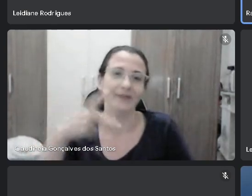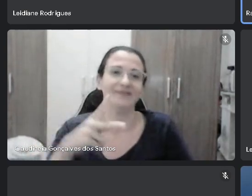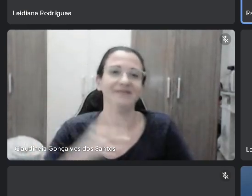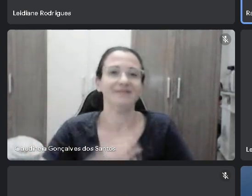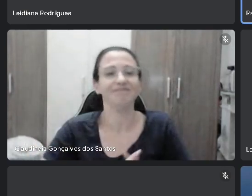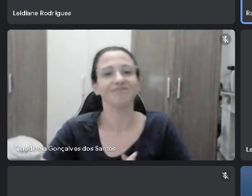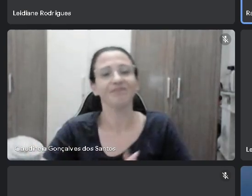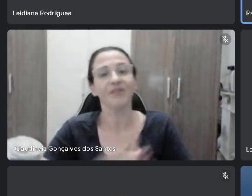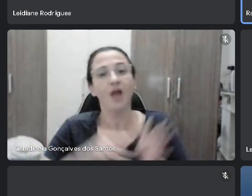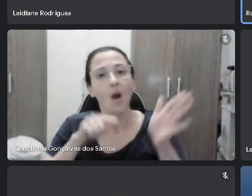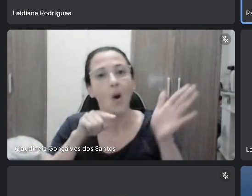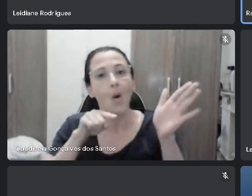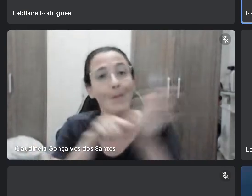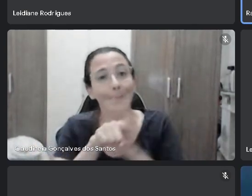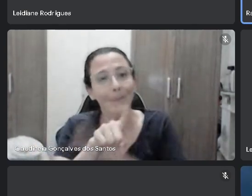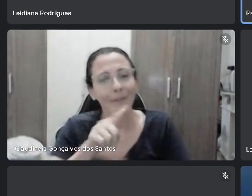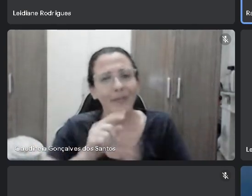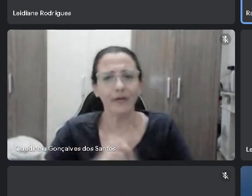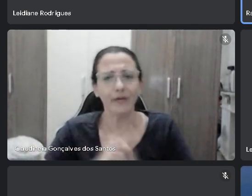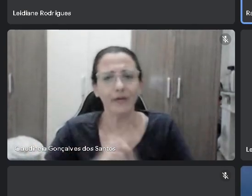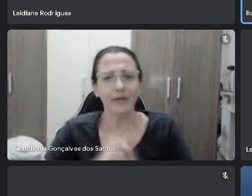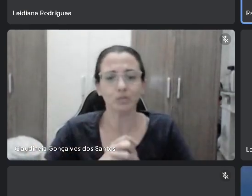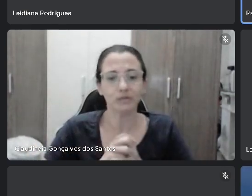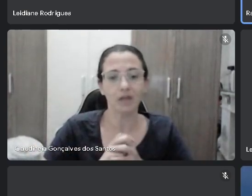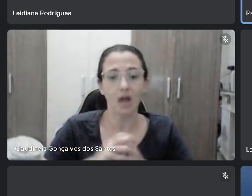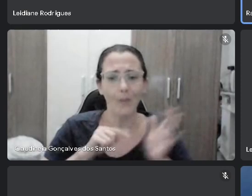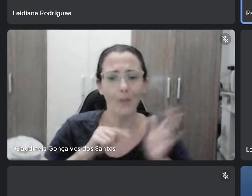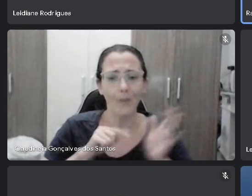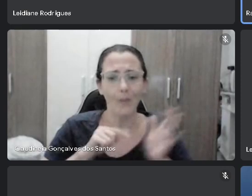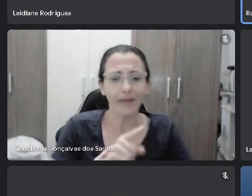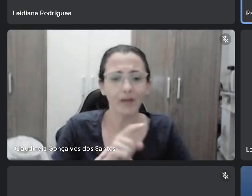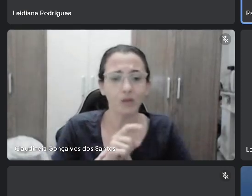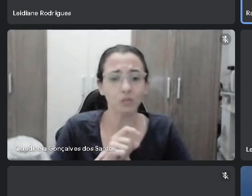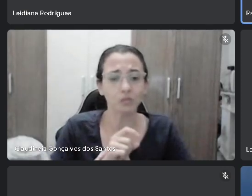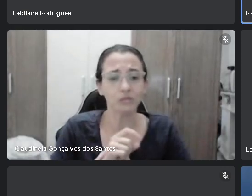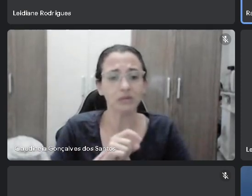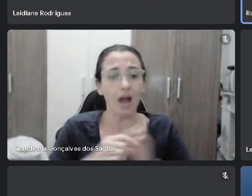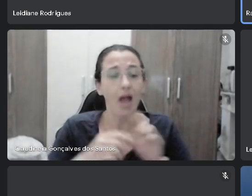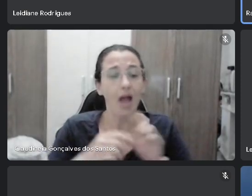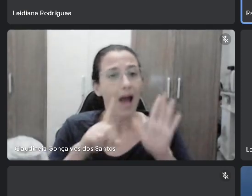ver todos esses progressos durante esses anos. Parabéns. Agora uma pergunta.